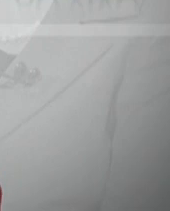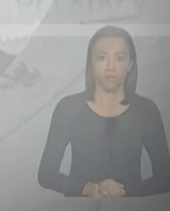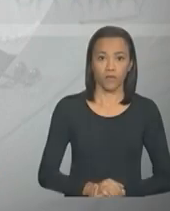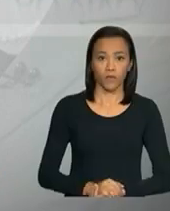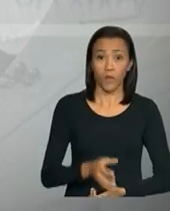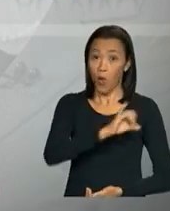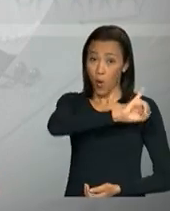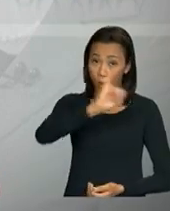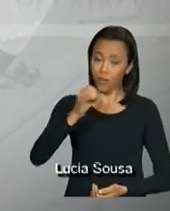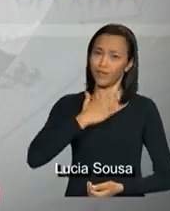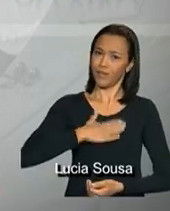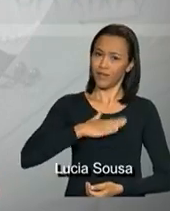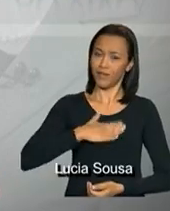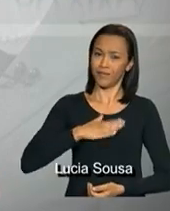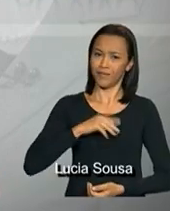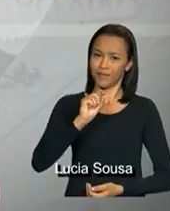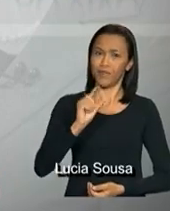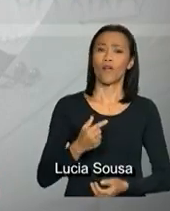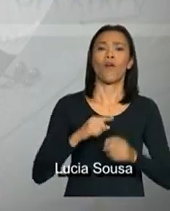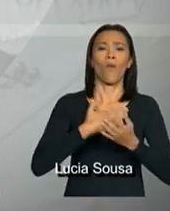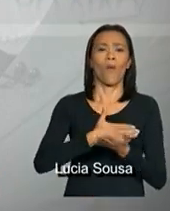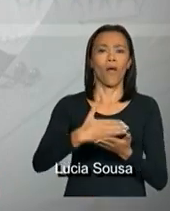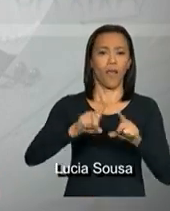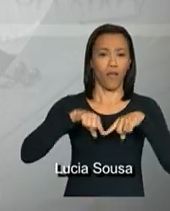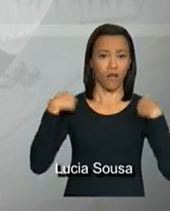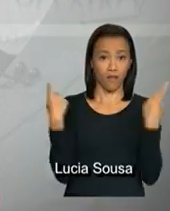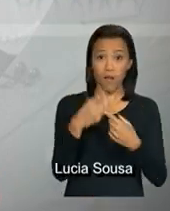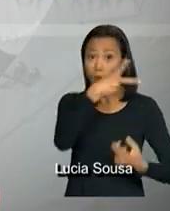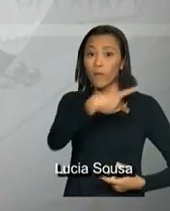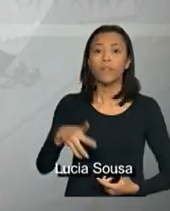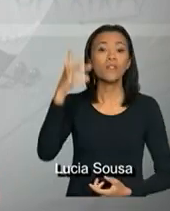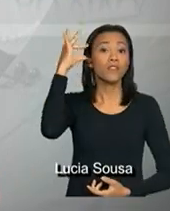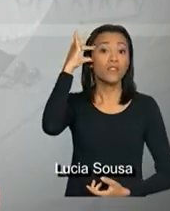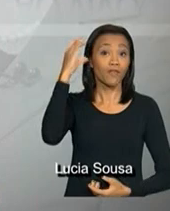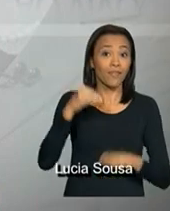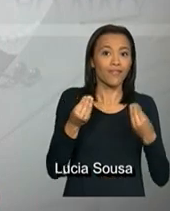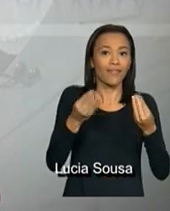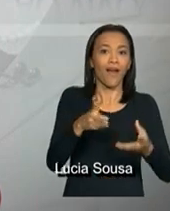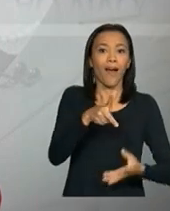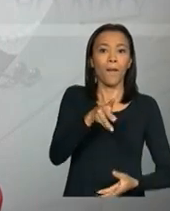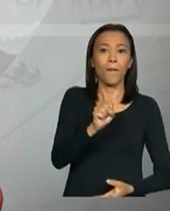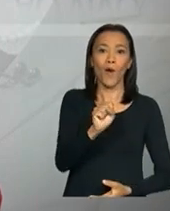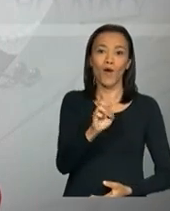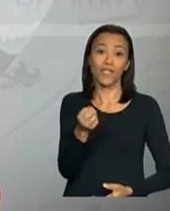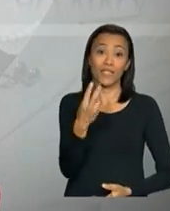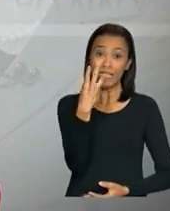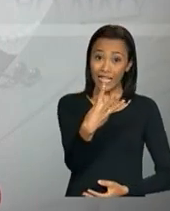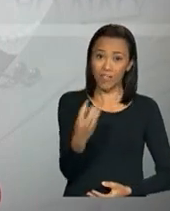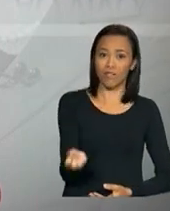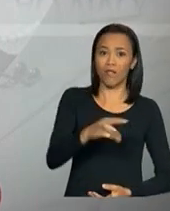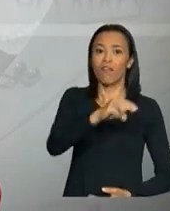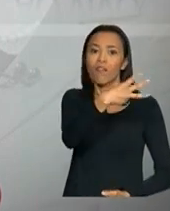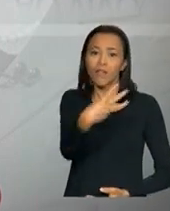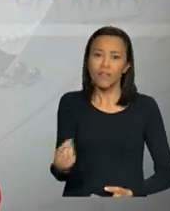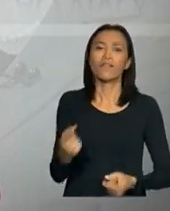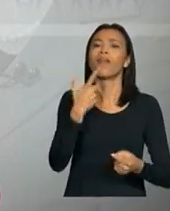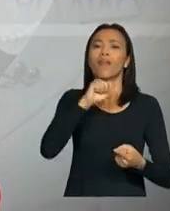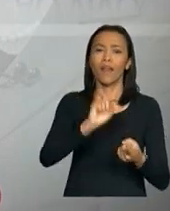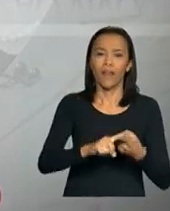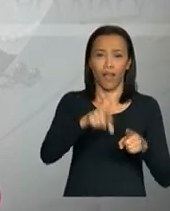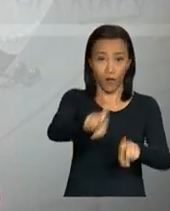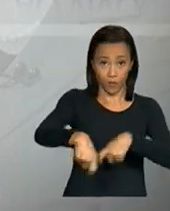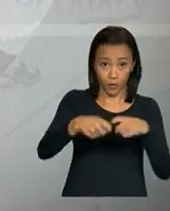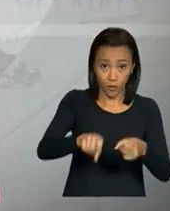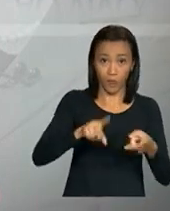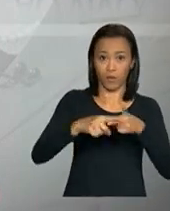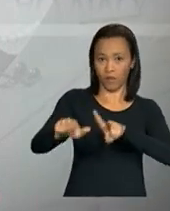Olá! Dentro de instantes começa a cerimônia onde a presidenta Dilma Rousseff dá posse a três novos ministros. São eles da